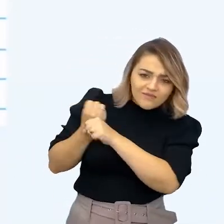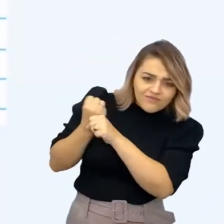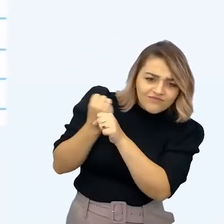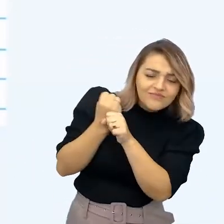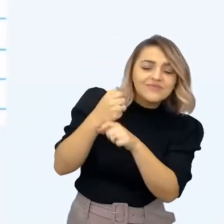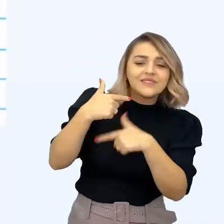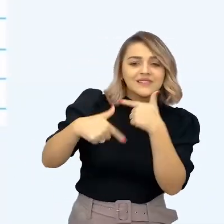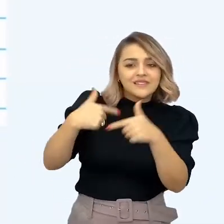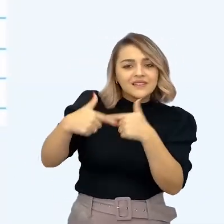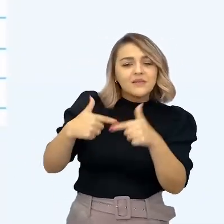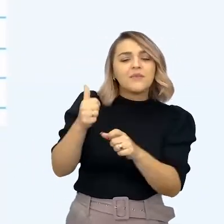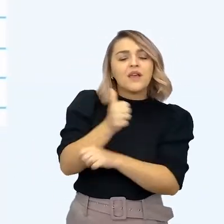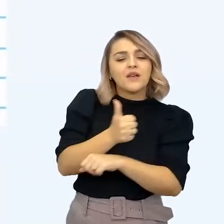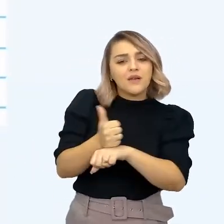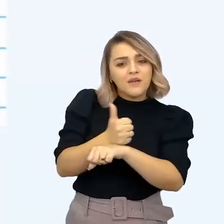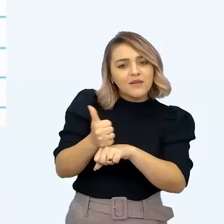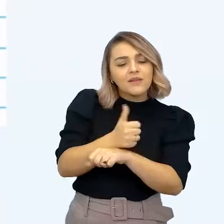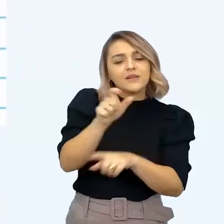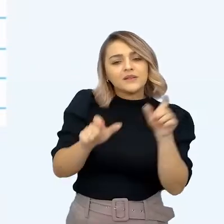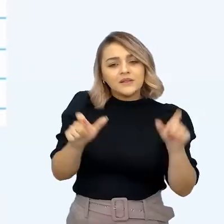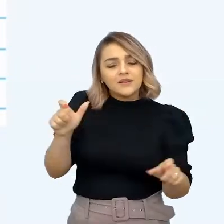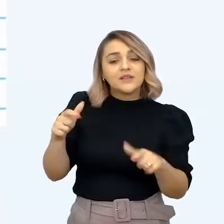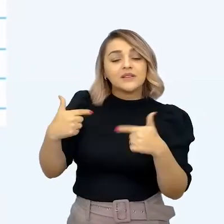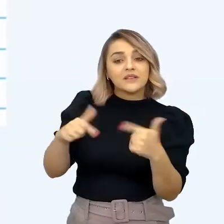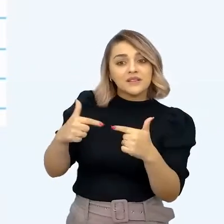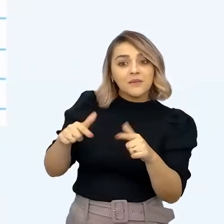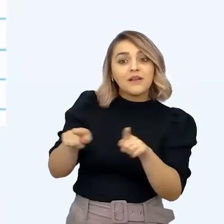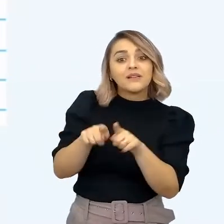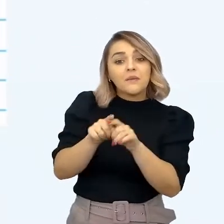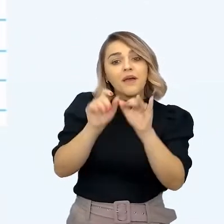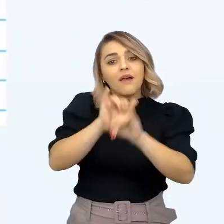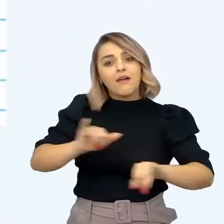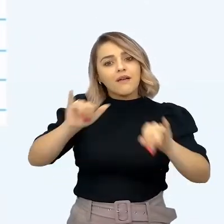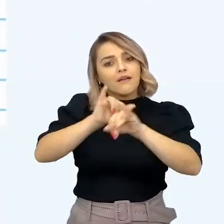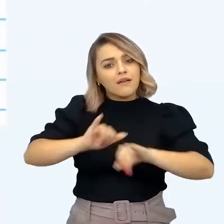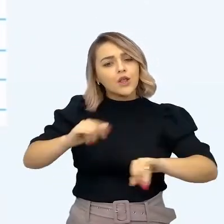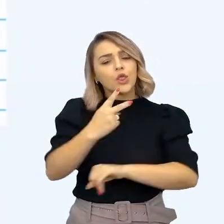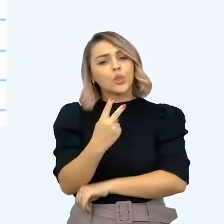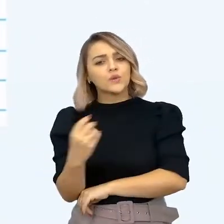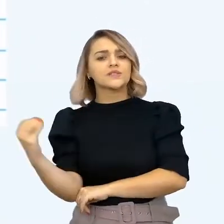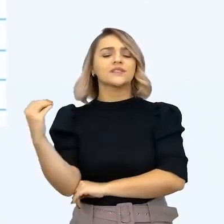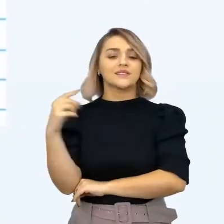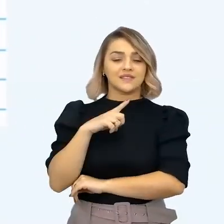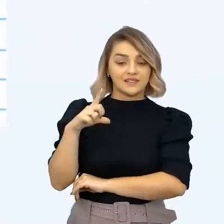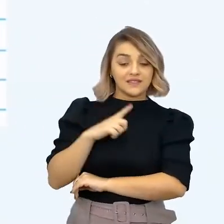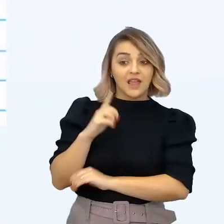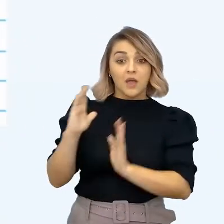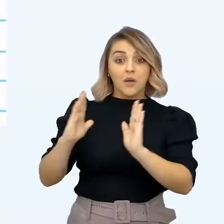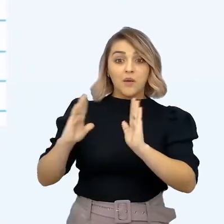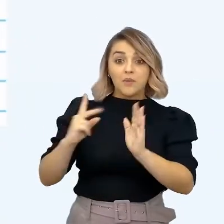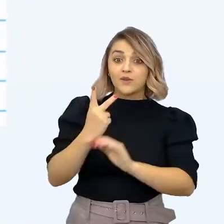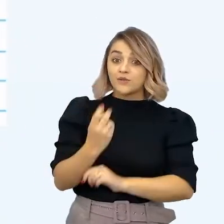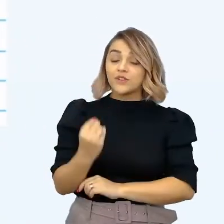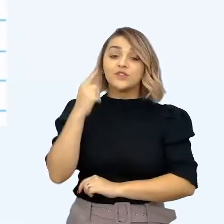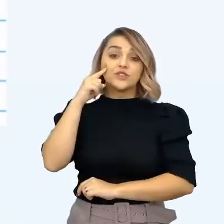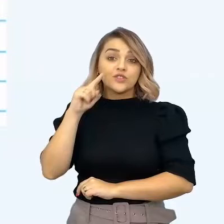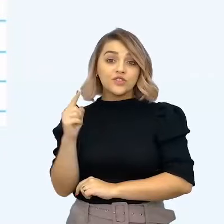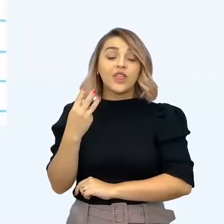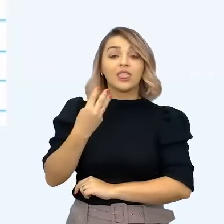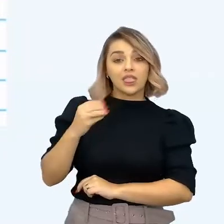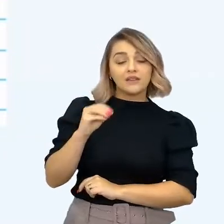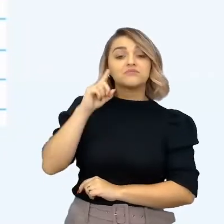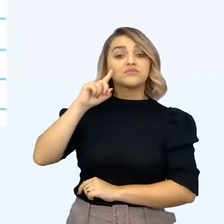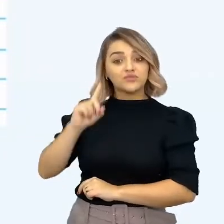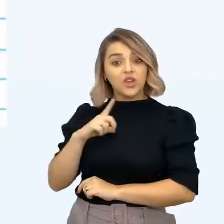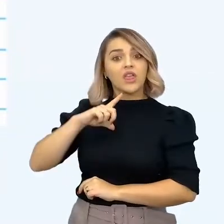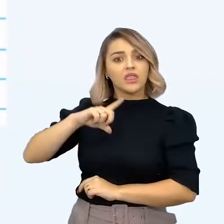que mapearam os solos do Brasil em mais de 200 campanhas de campo, de 20 a 30 dias cada, envolvendo carros, barcos e